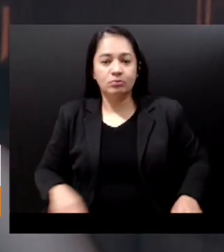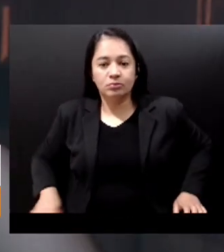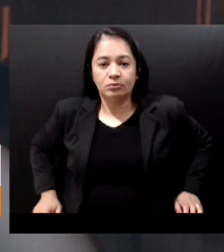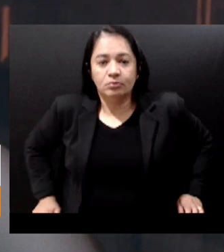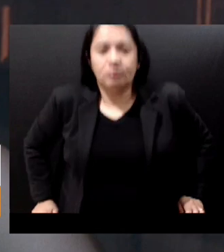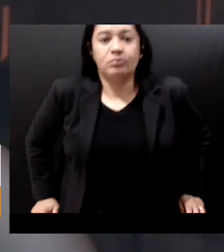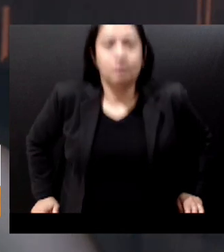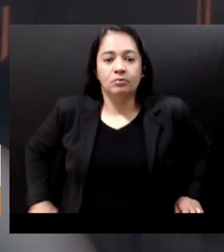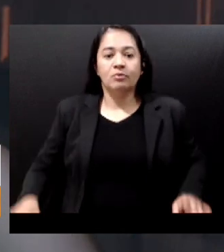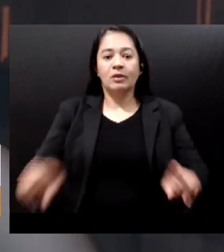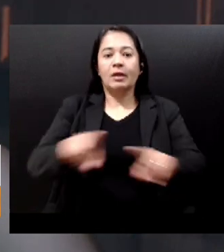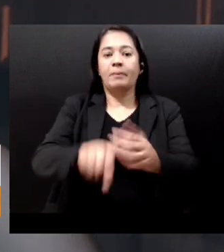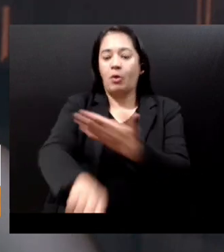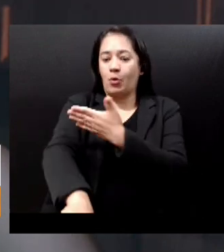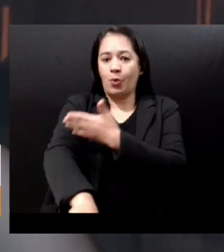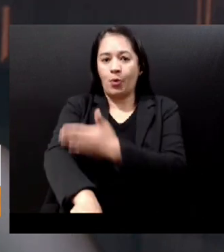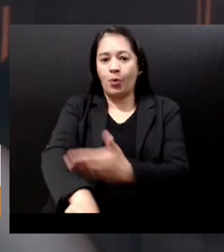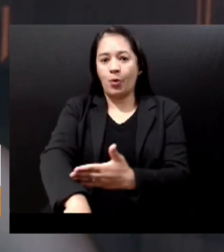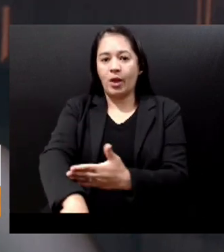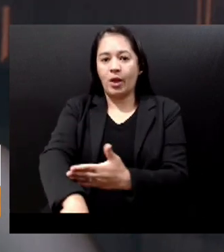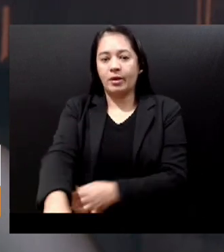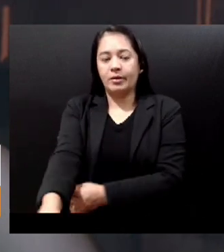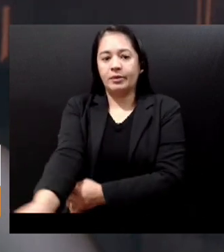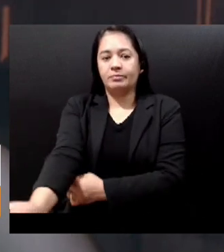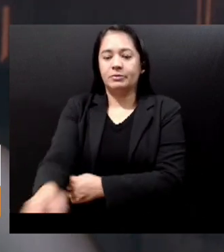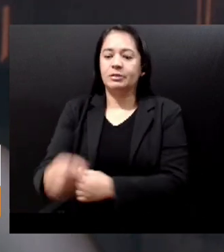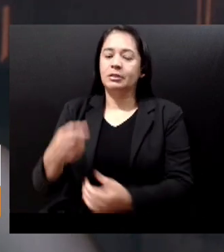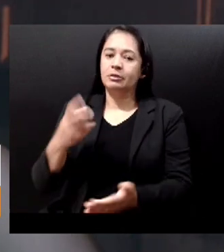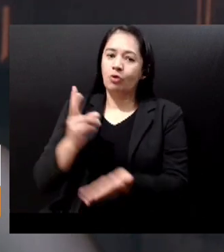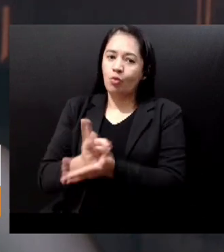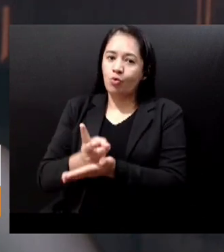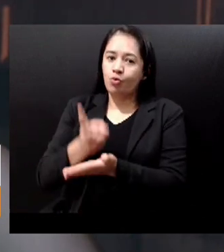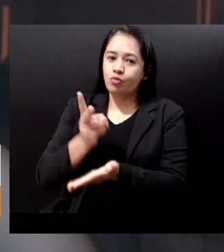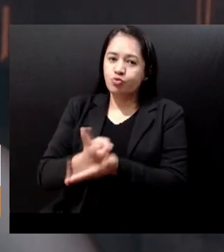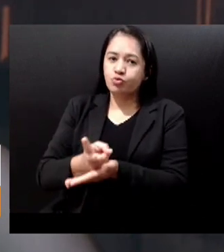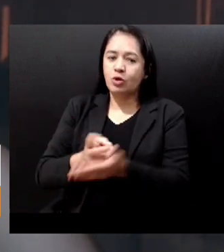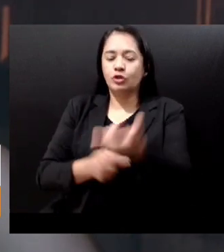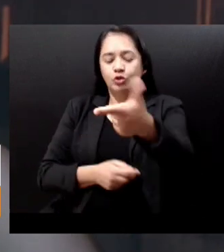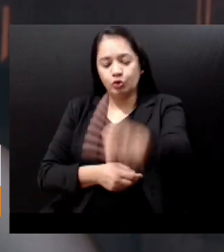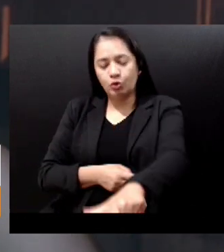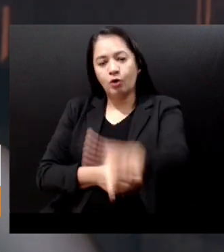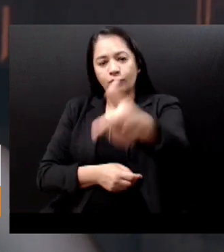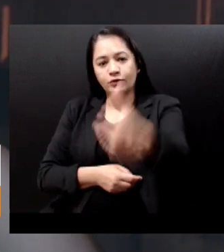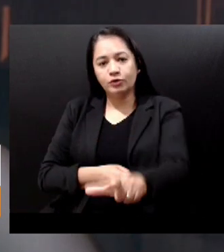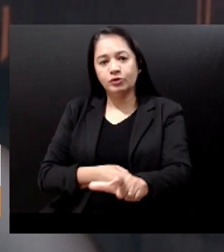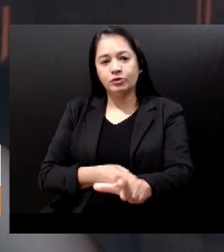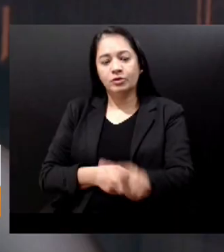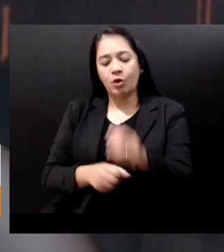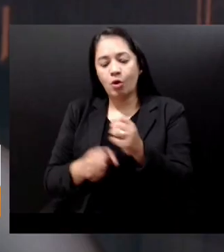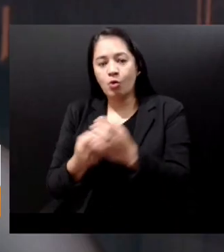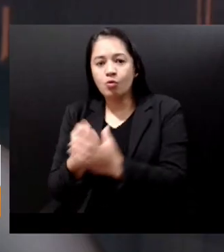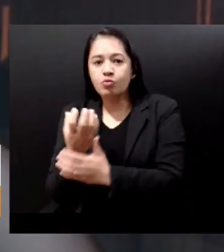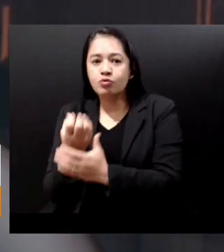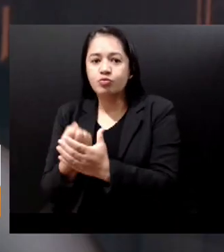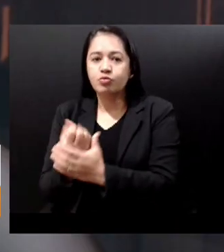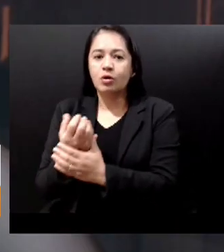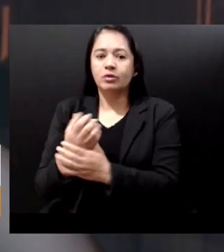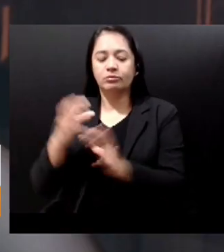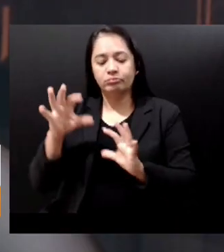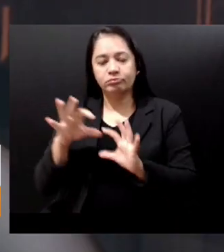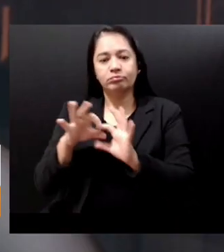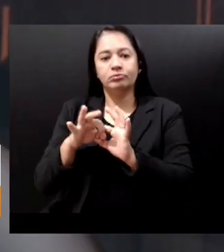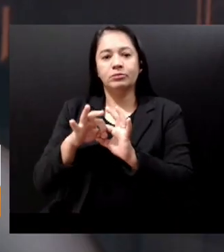se a gente parar para pensar na persistência disso, na repetição disso, é algo que é construído, ele é consolidado com o passar do